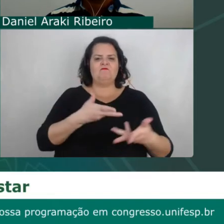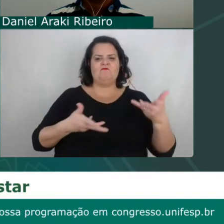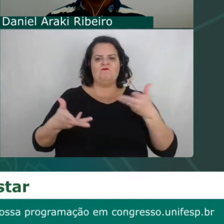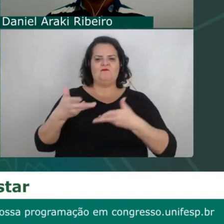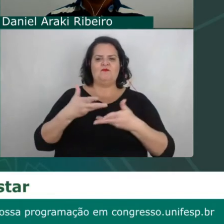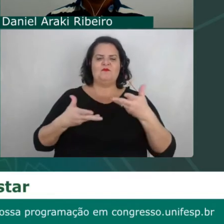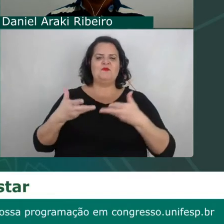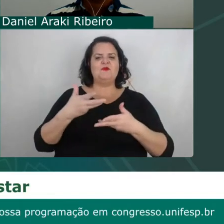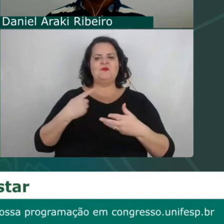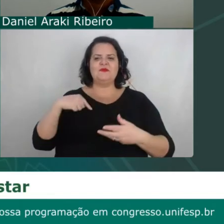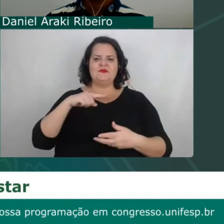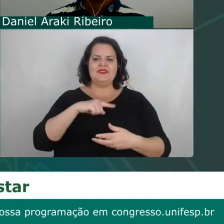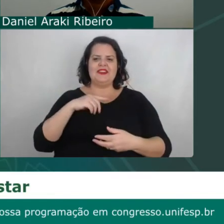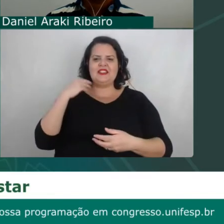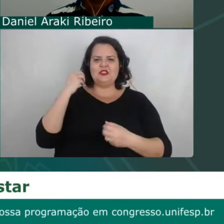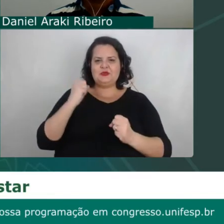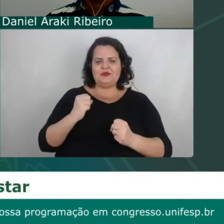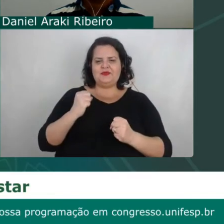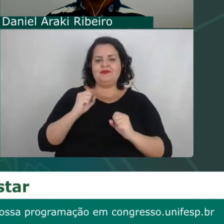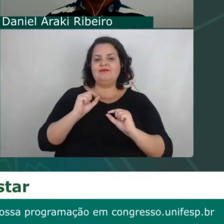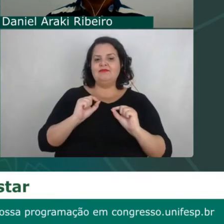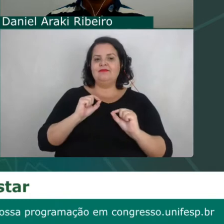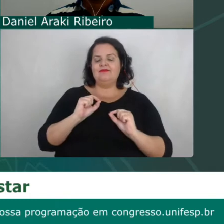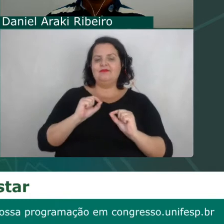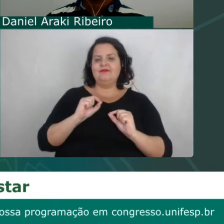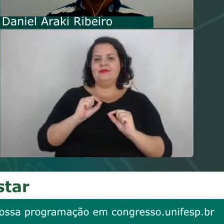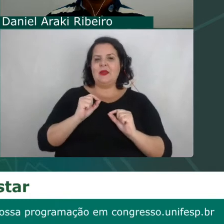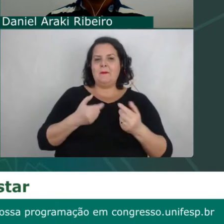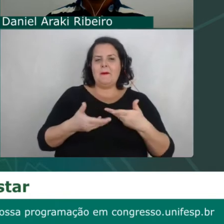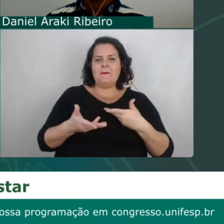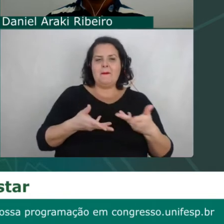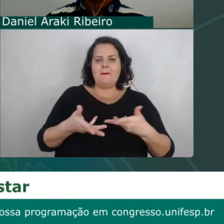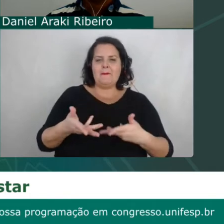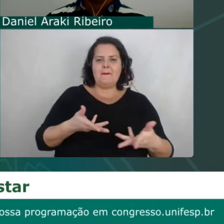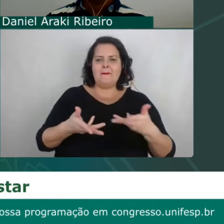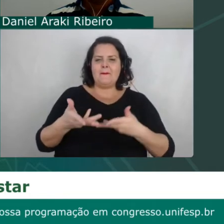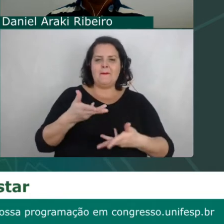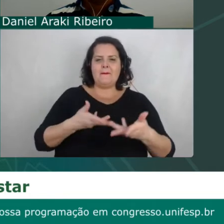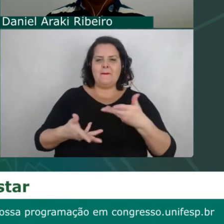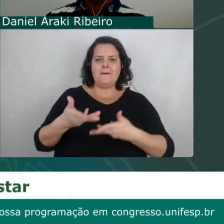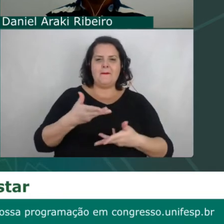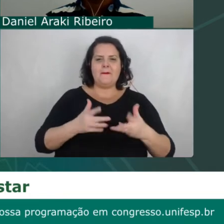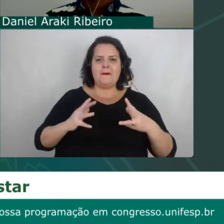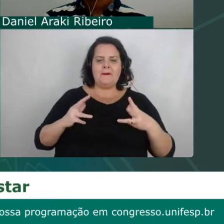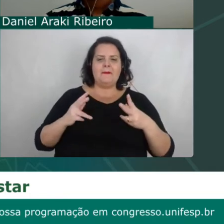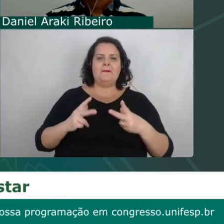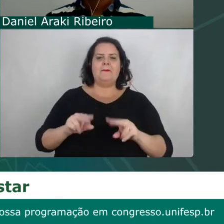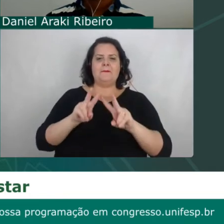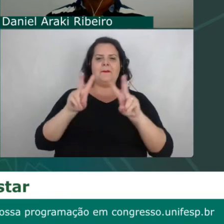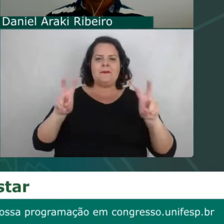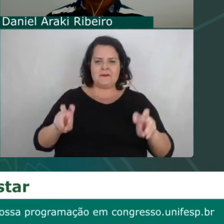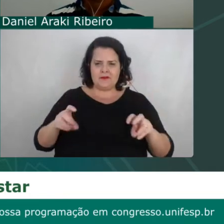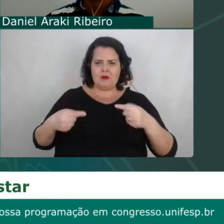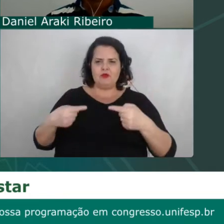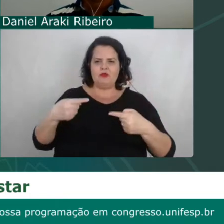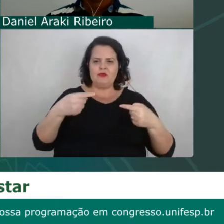provocar, né, me provocar e provocar todos que estão acompanhando no debate desse